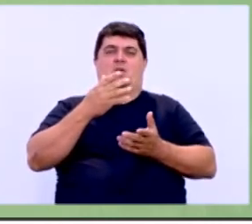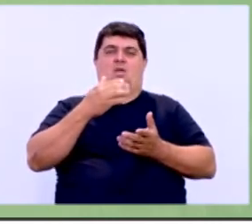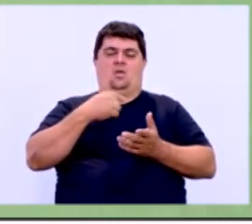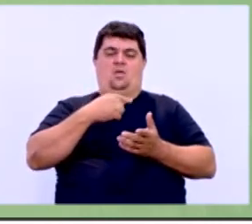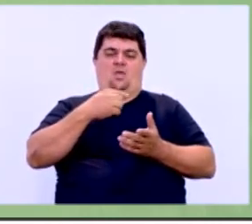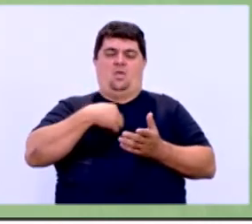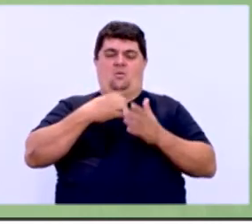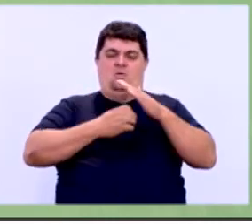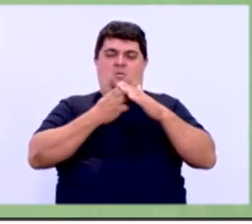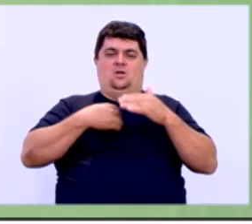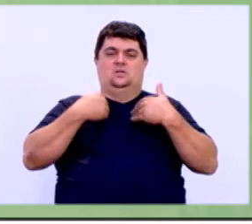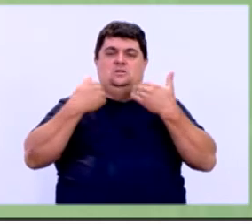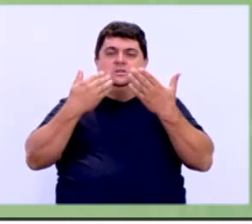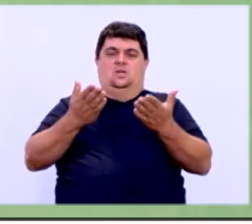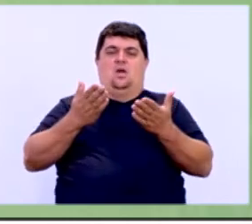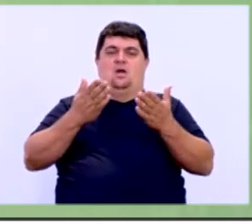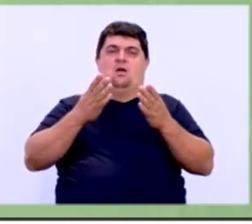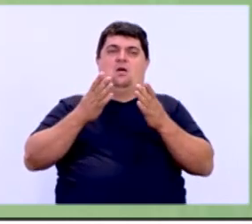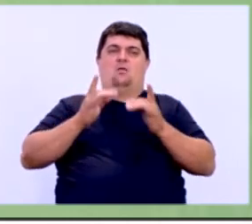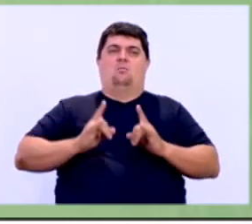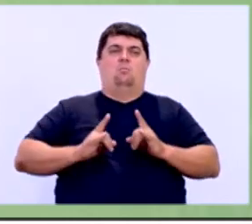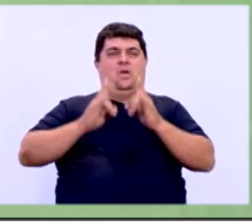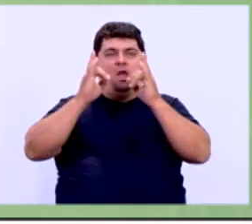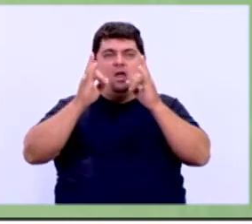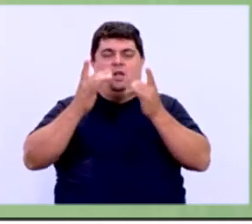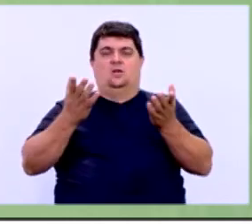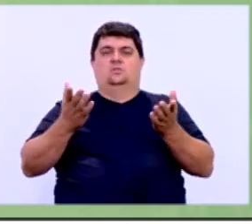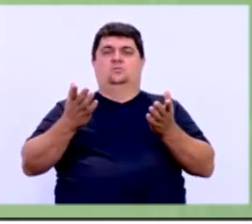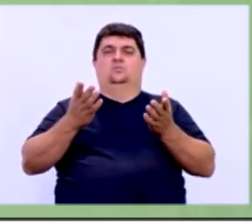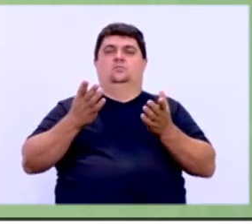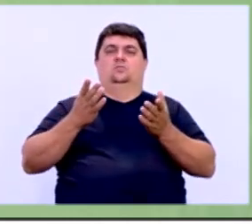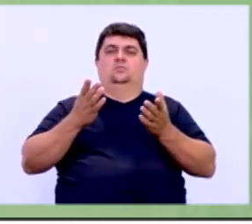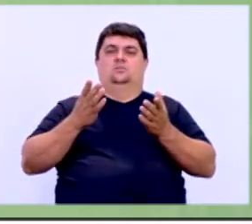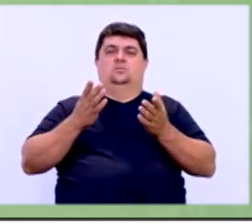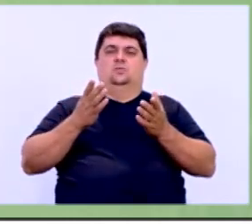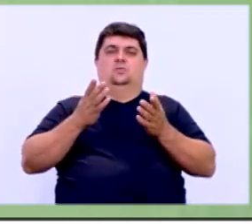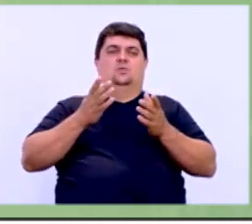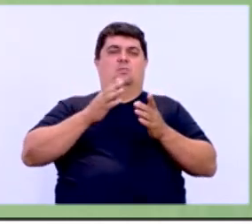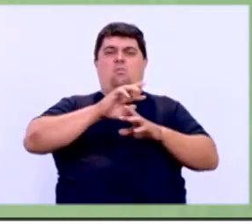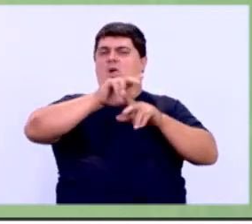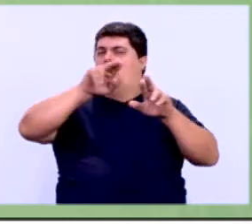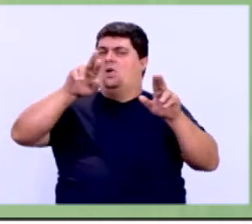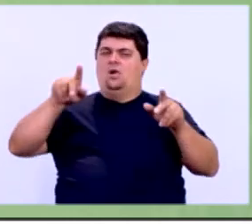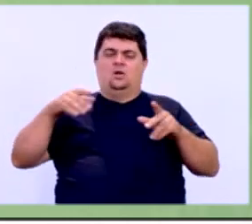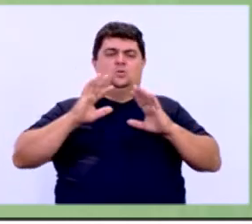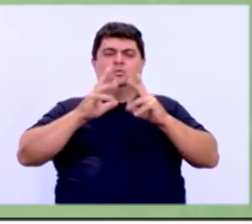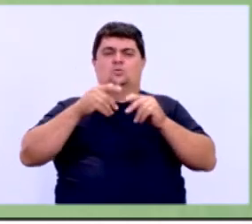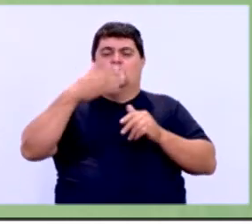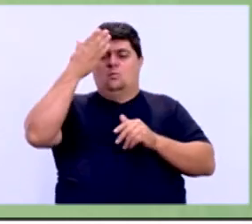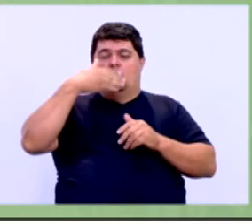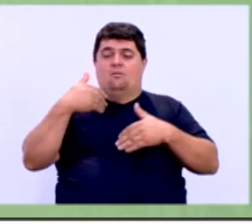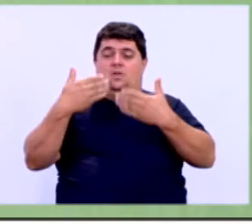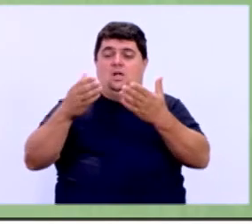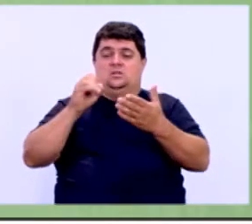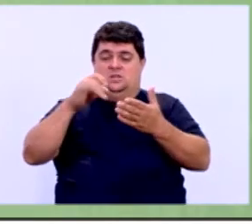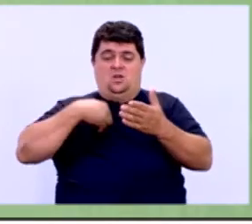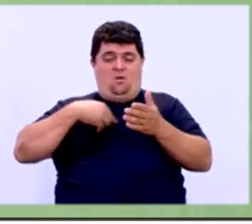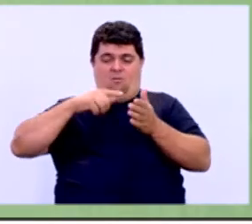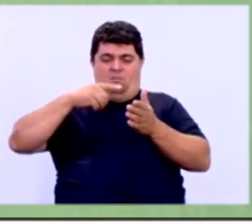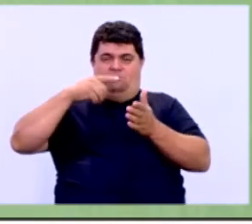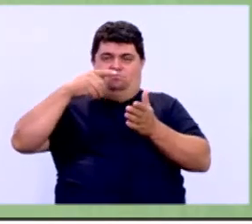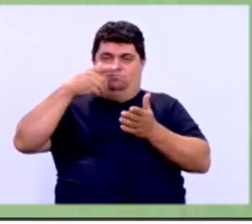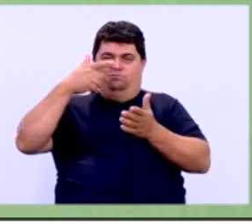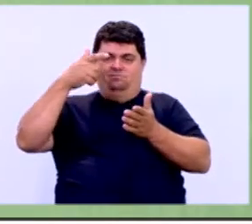garantia equipamentos da sua empresa, você precisa dar como garantias imóveis da sua empresa, você precisa dar